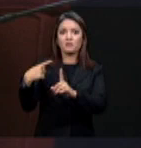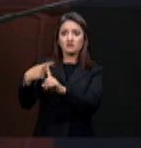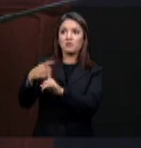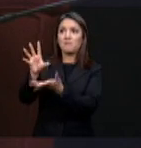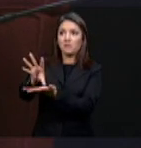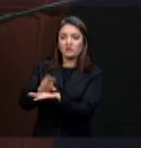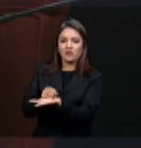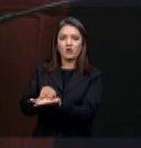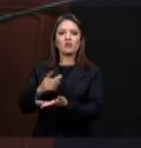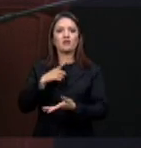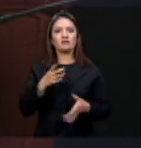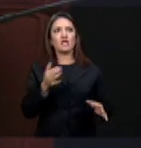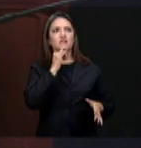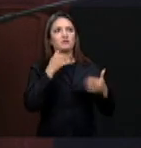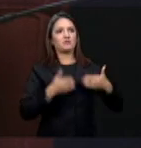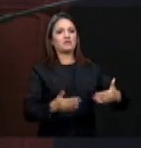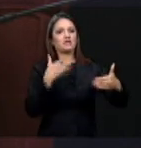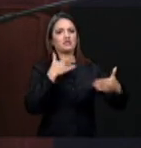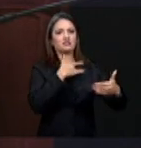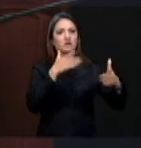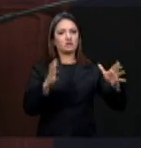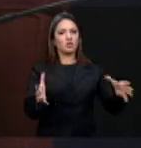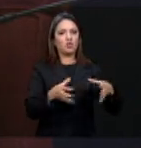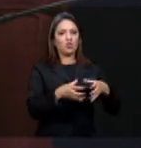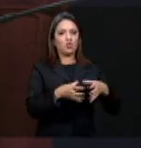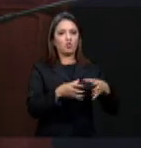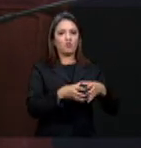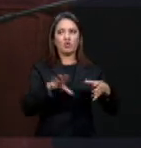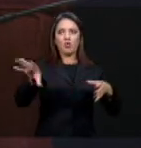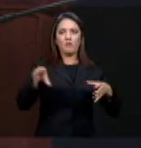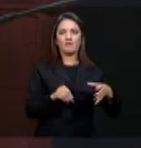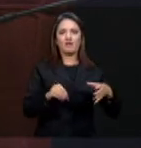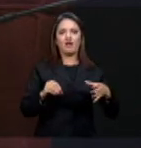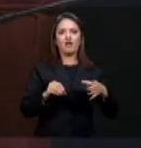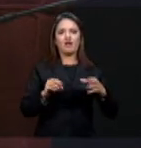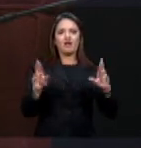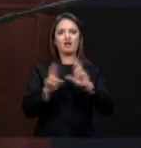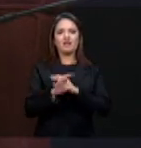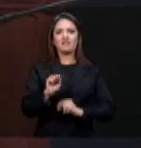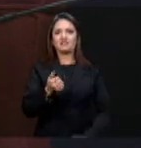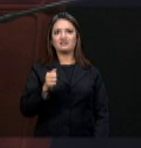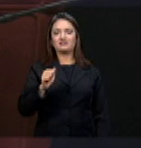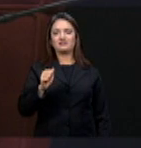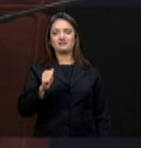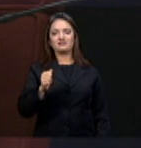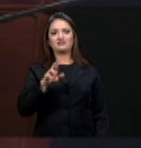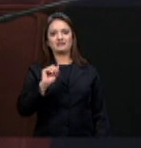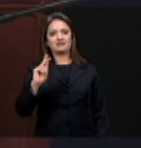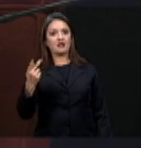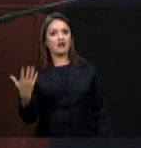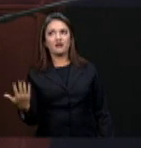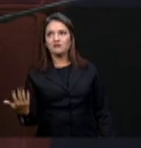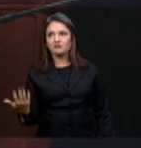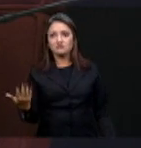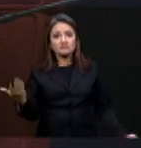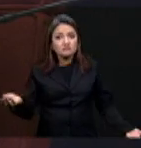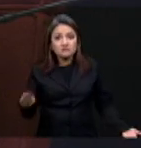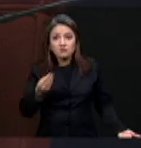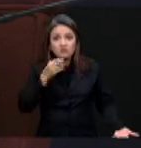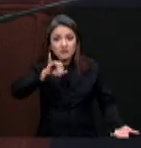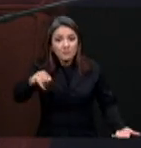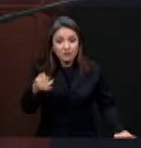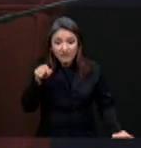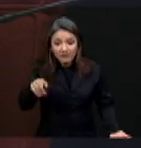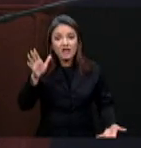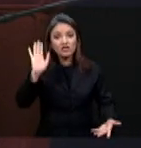no Ministério da Saúde o momento assim copiar o que a rede Sarah faz eu não consigo entender eu há décadas pelos sobre isso